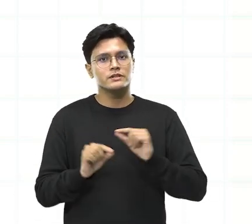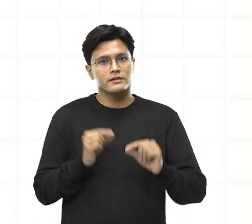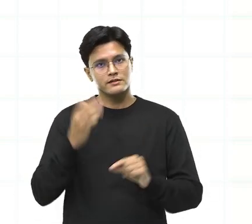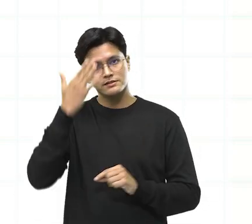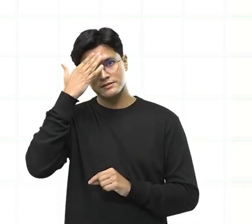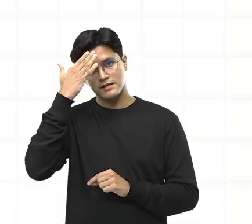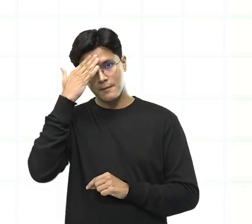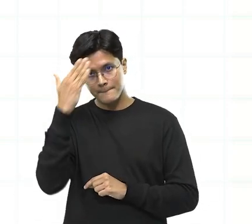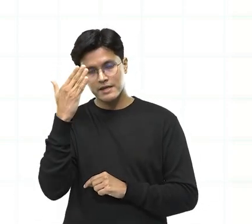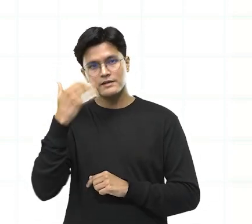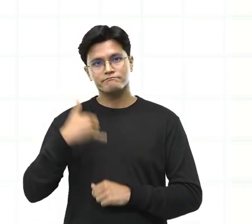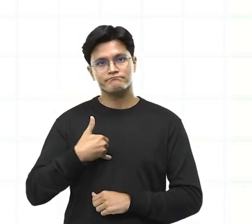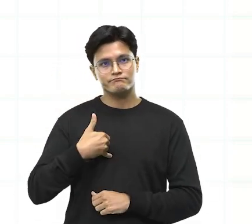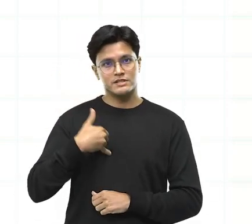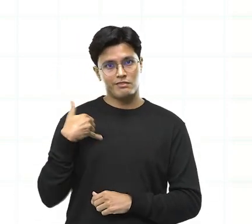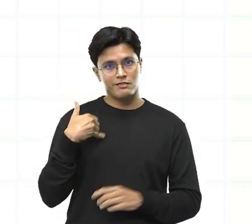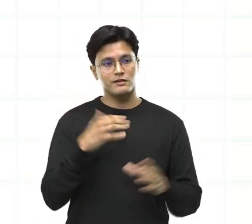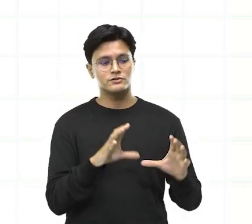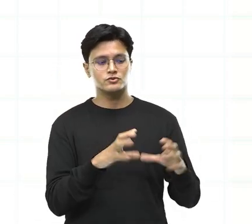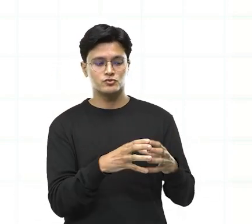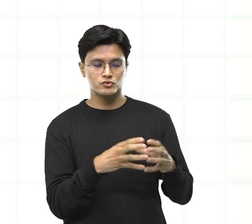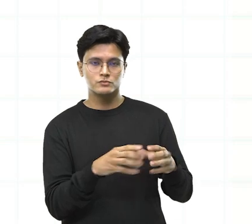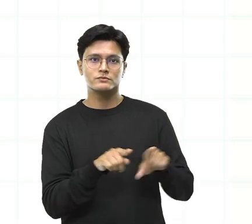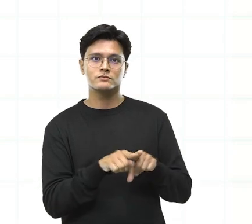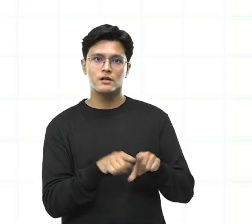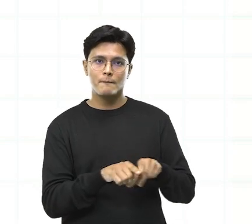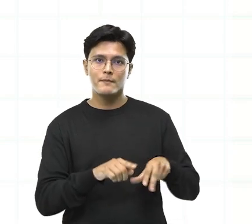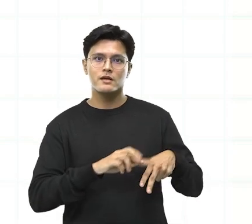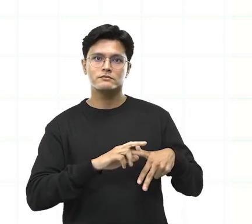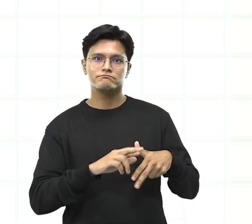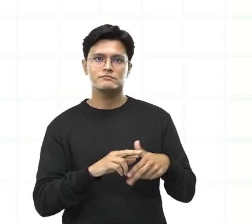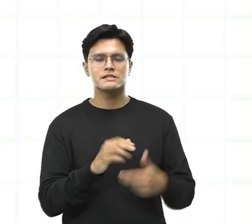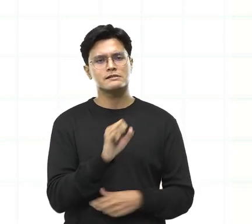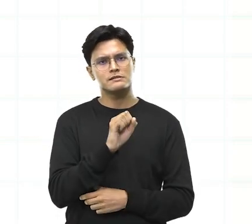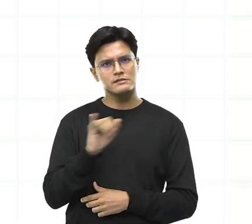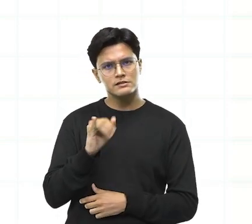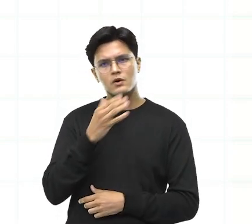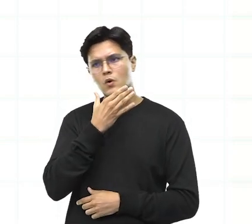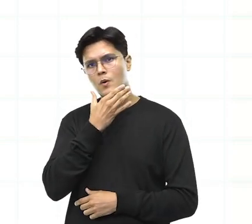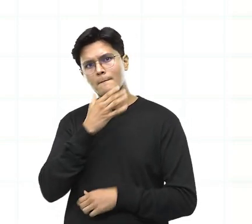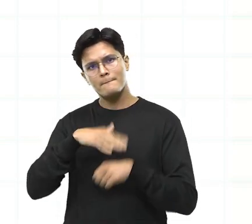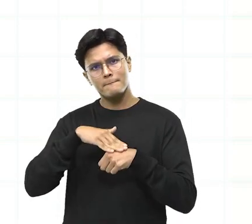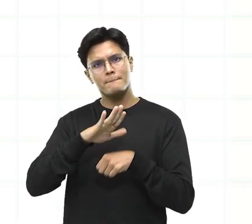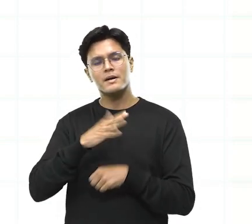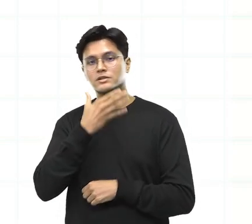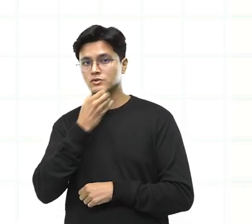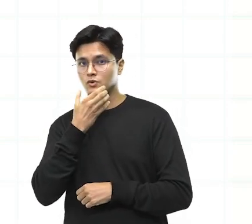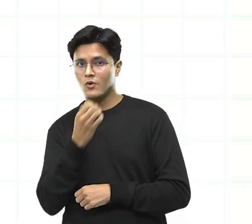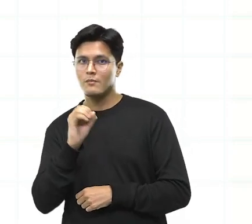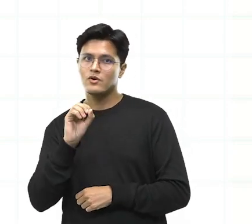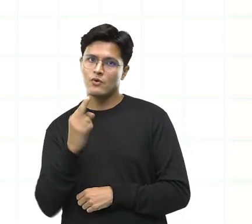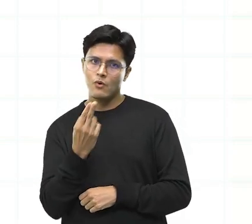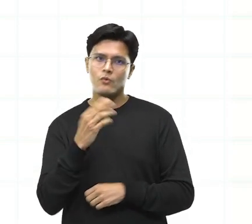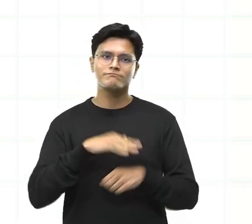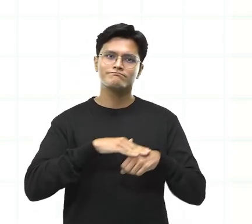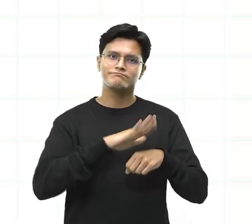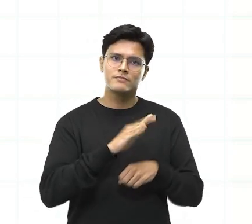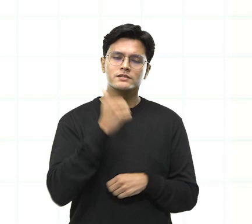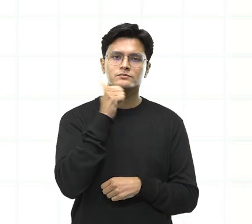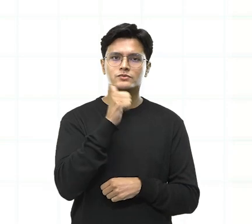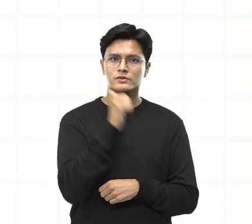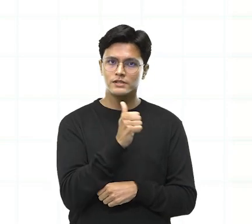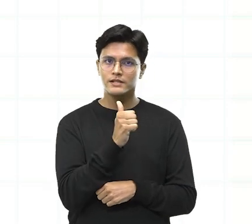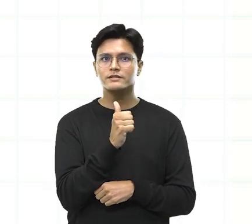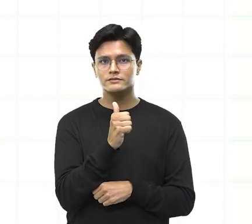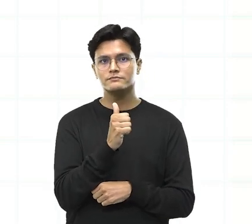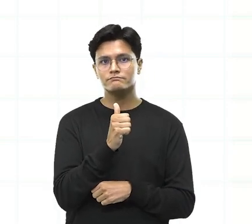dessas pessoas, né? O gênero. Será que vão mais homens ou mais mulheres? Quem é que se preocupa mais com a saúde bucal? São